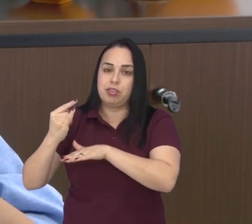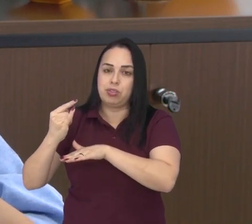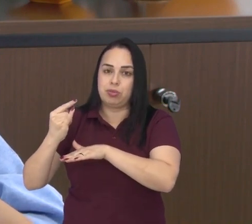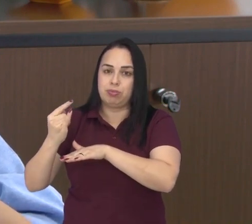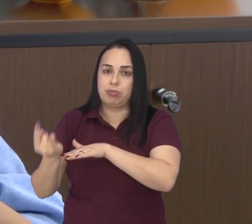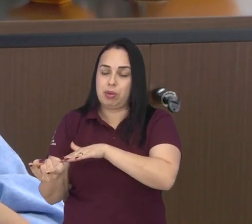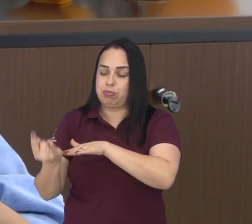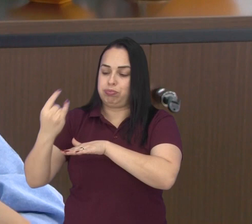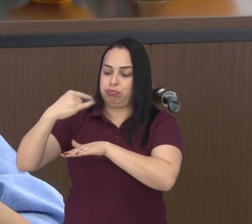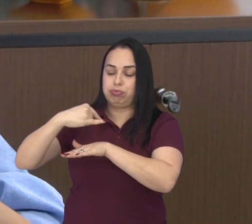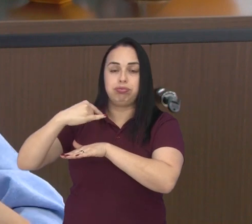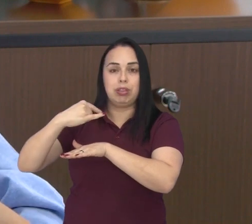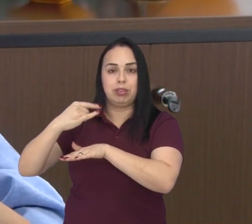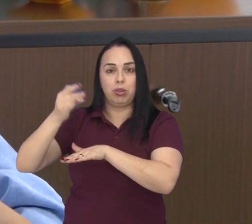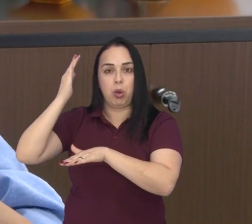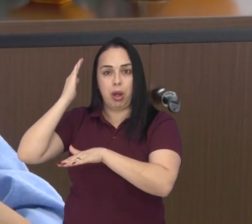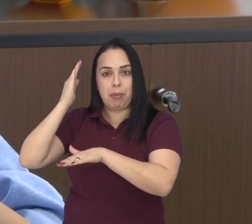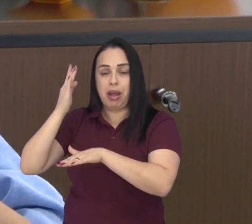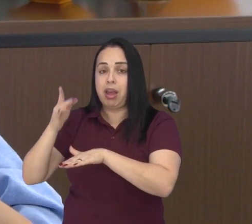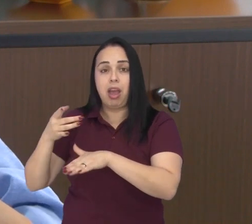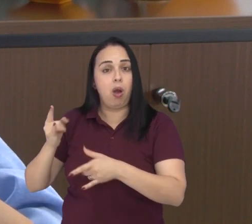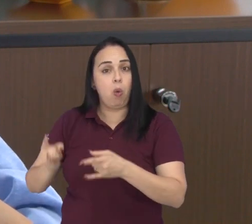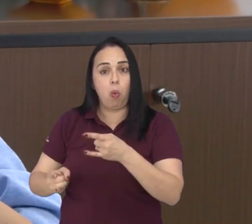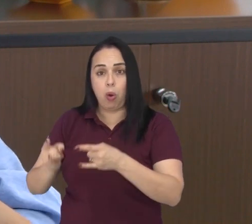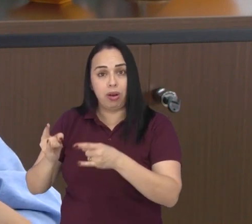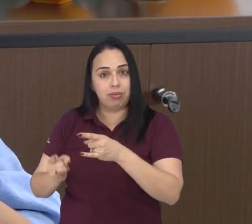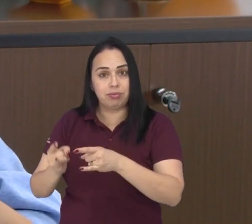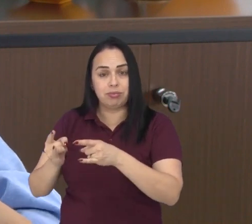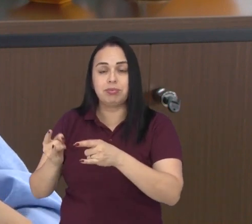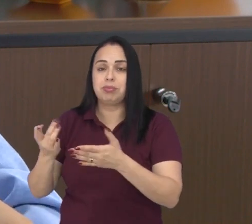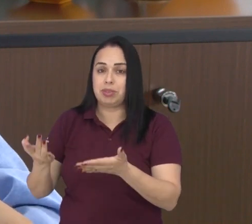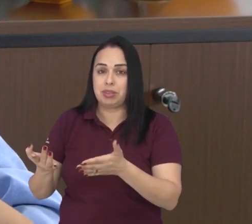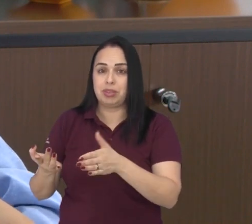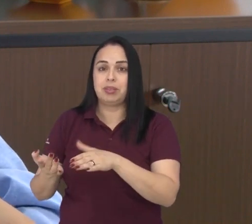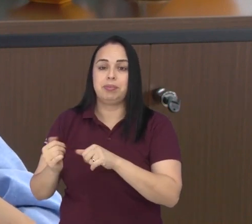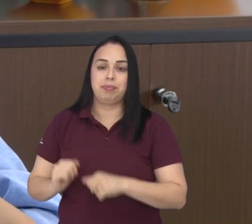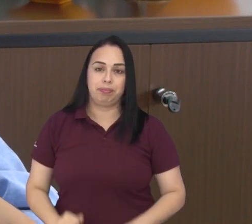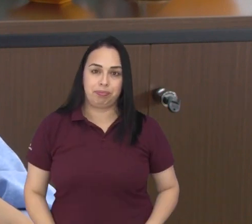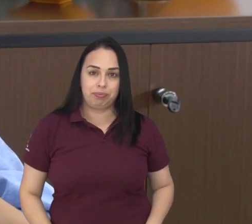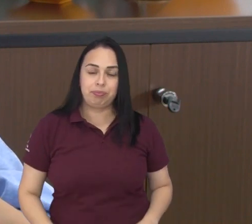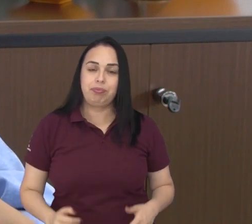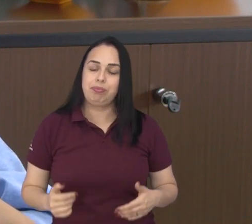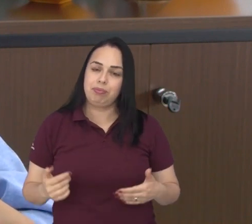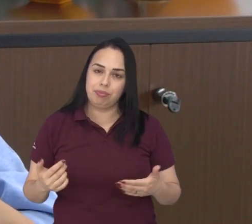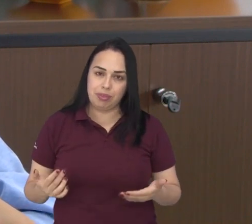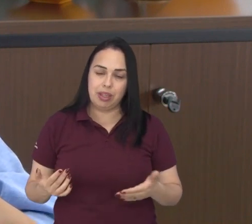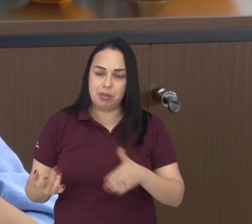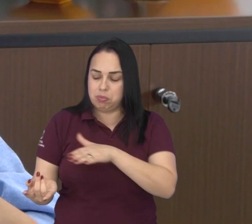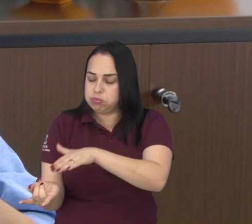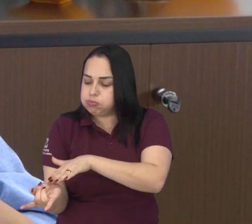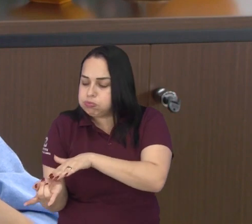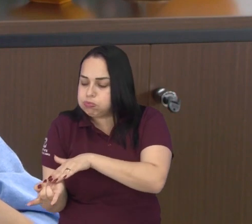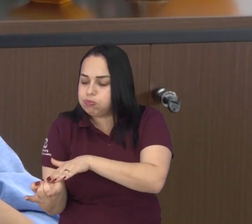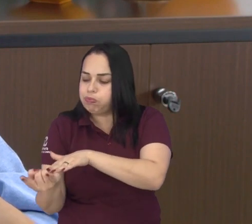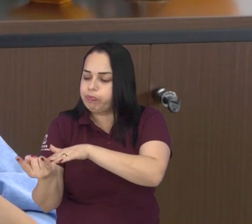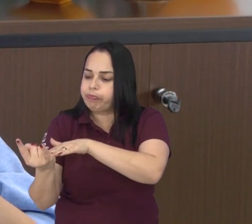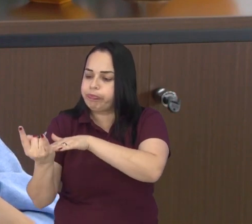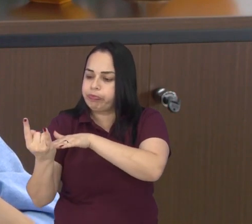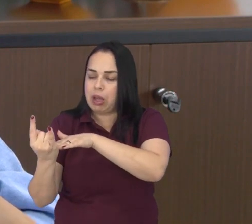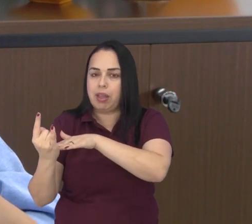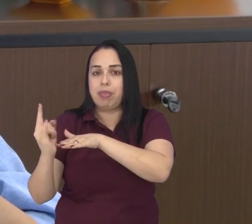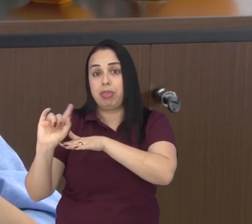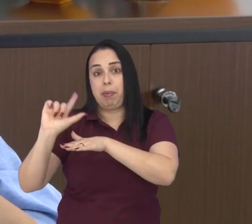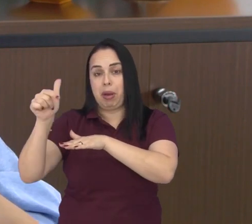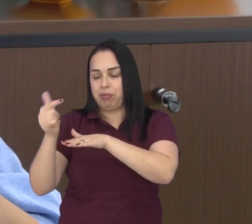lá e joga dentro do caminhão com um sistema automático de abrir o fundo, então ele sai pelo fundo, né, e aí enche no